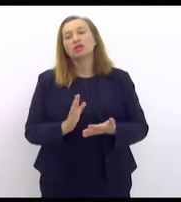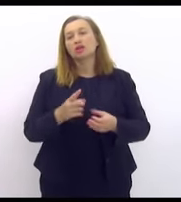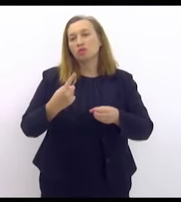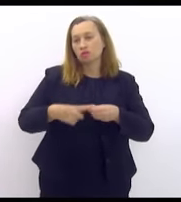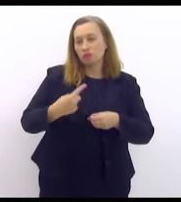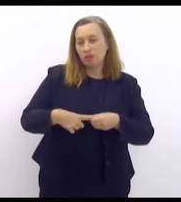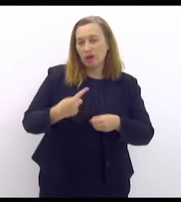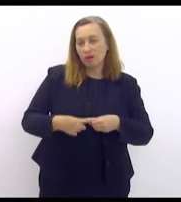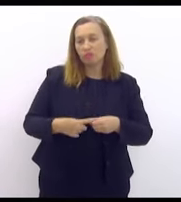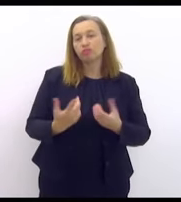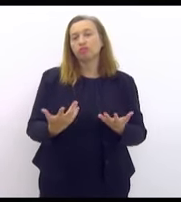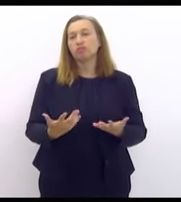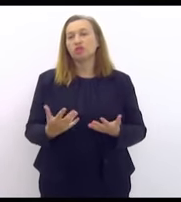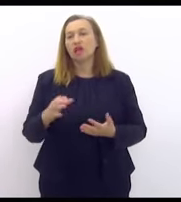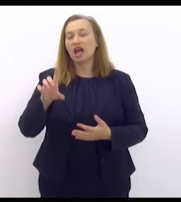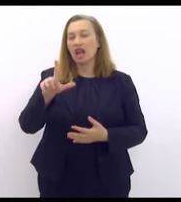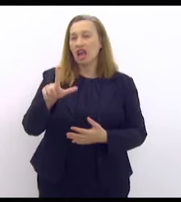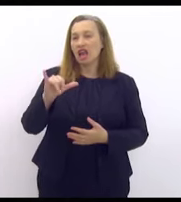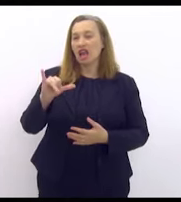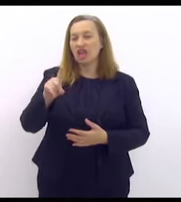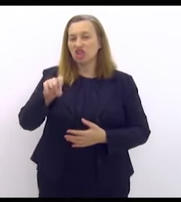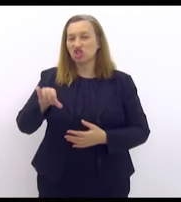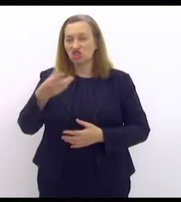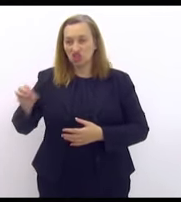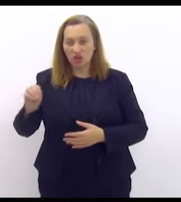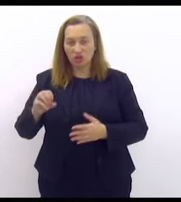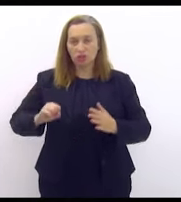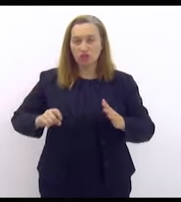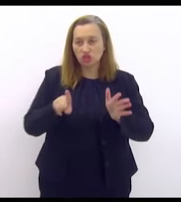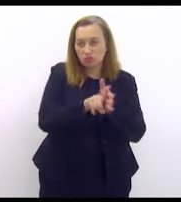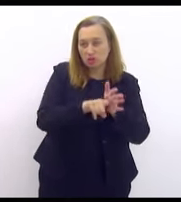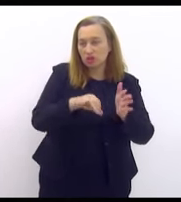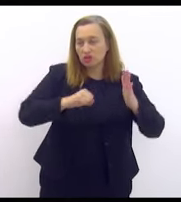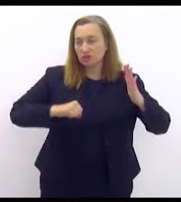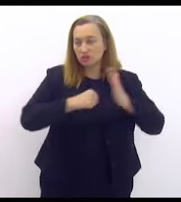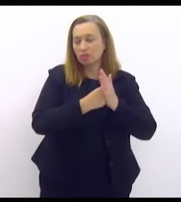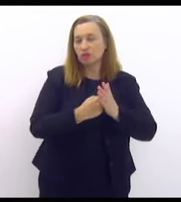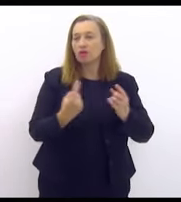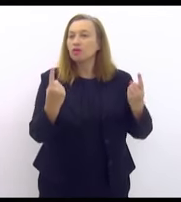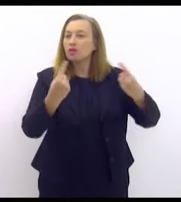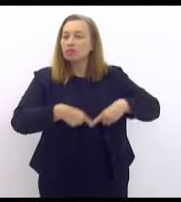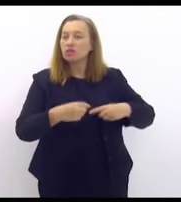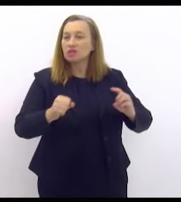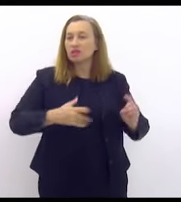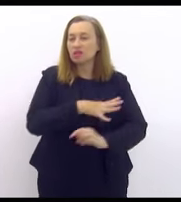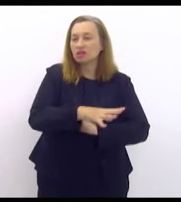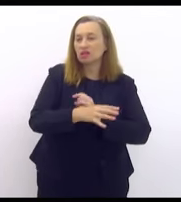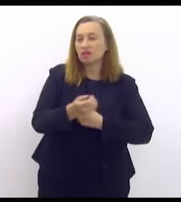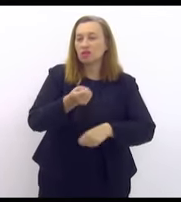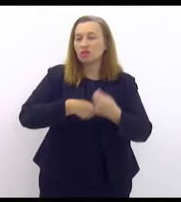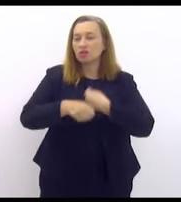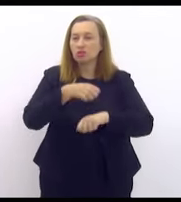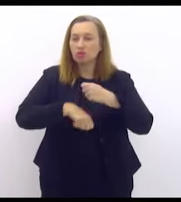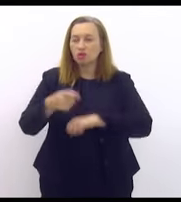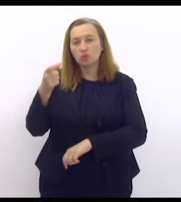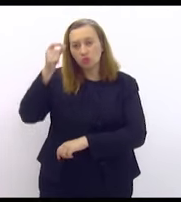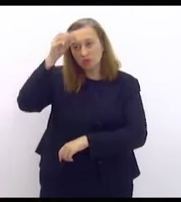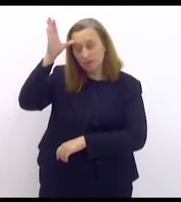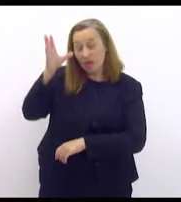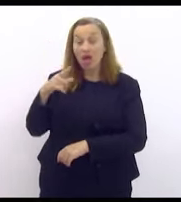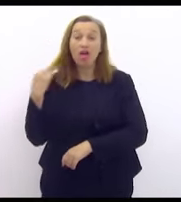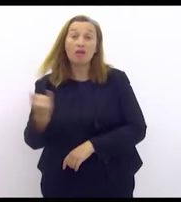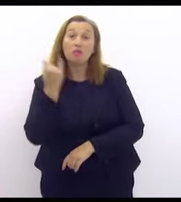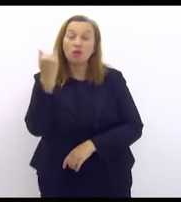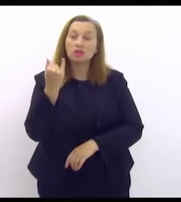são os lixões. Então, a redução desse impacto. A vantagem competitiva associada à economia do conhecimento, que é importante